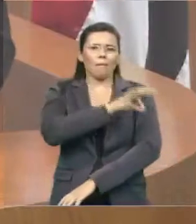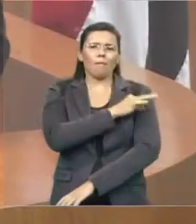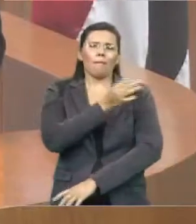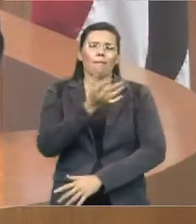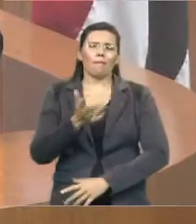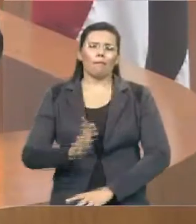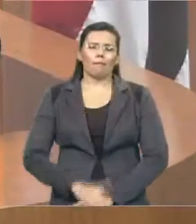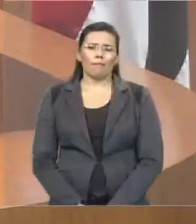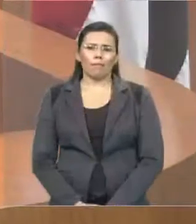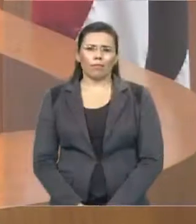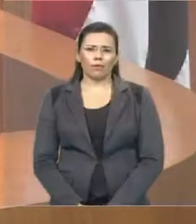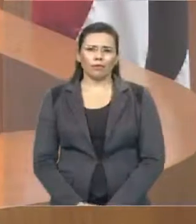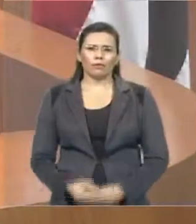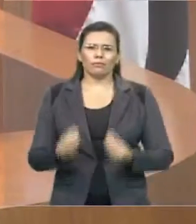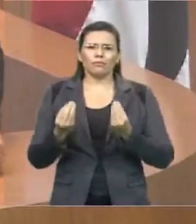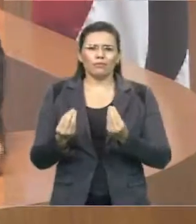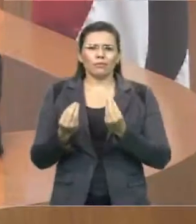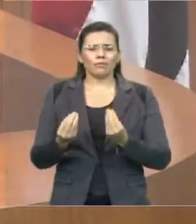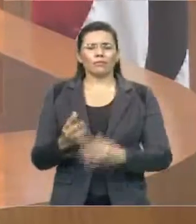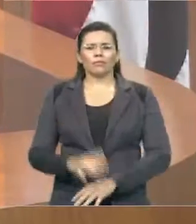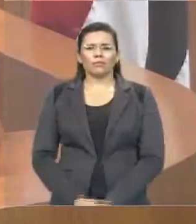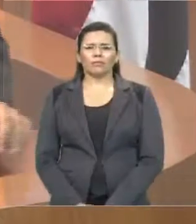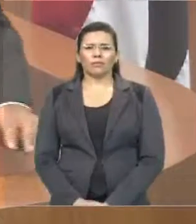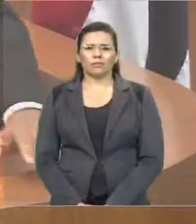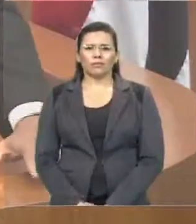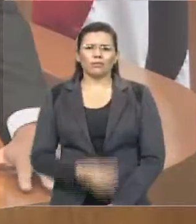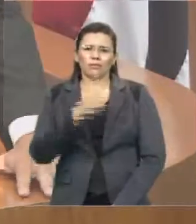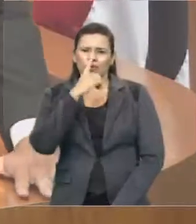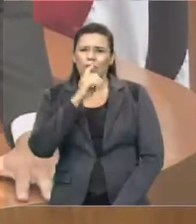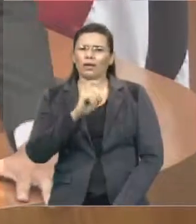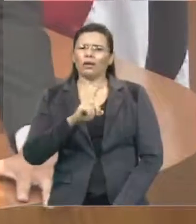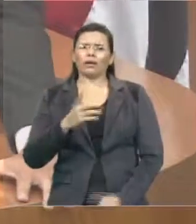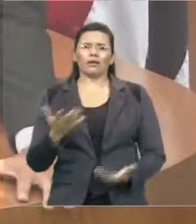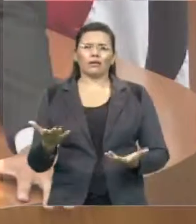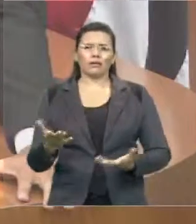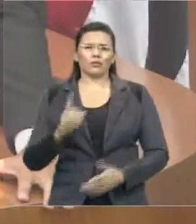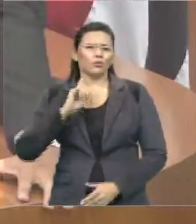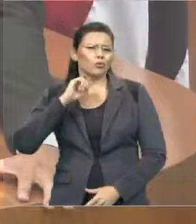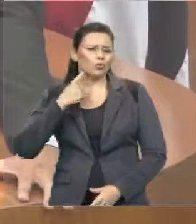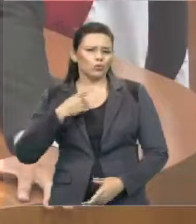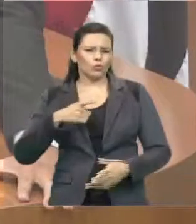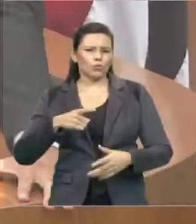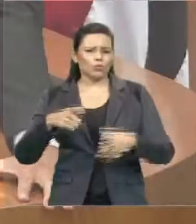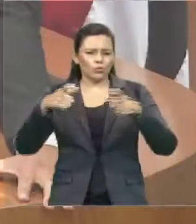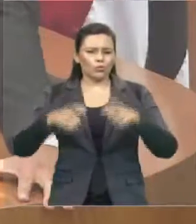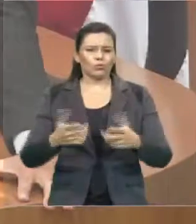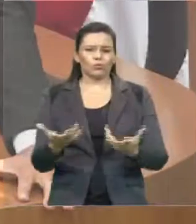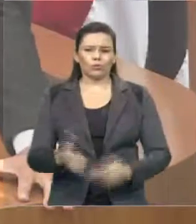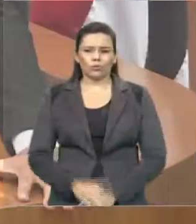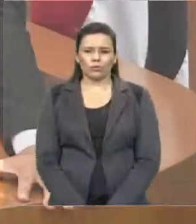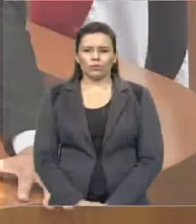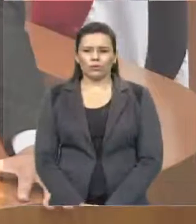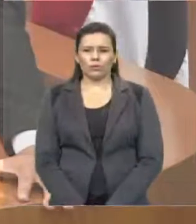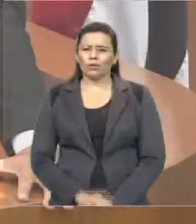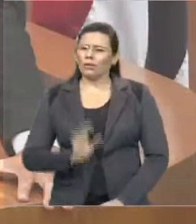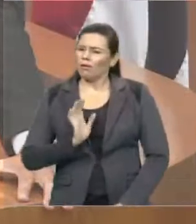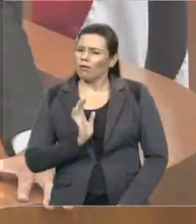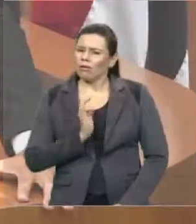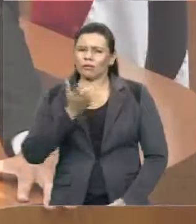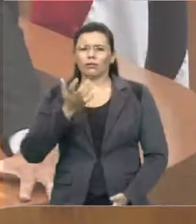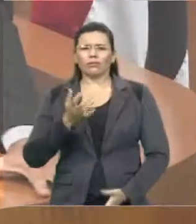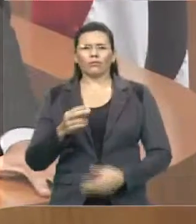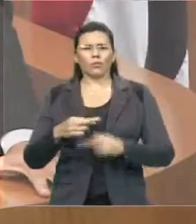absurdos que são cometidos contra a população de Bacabal. Uma cidade de mais de 110